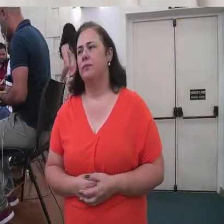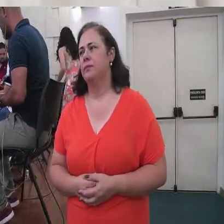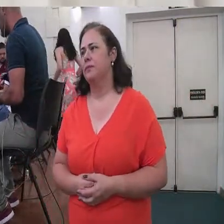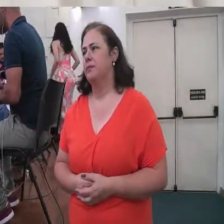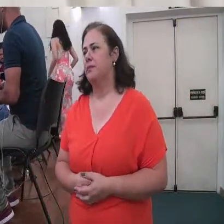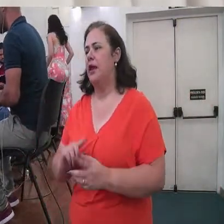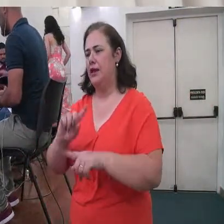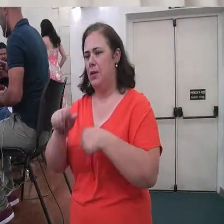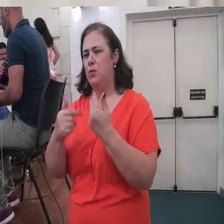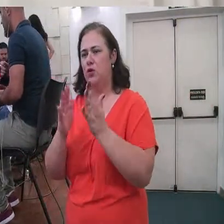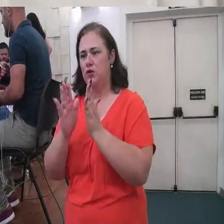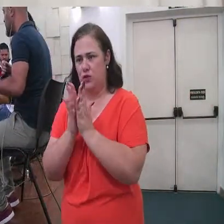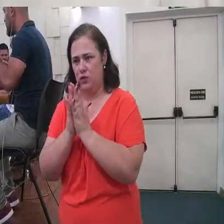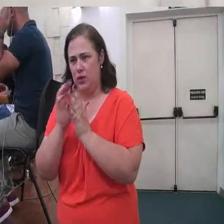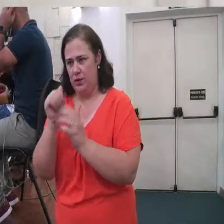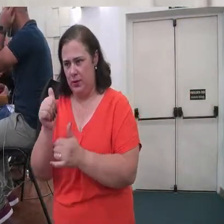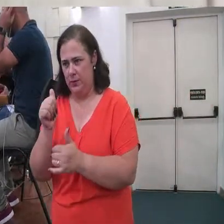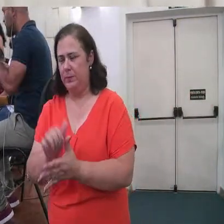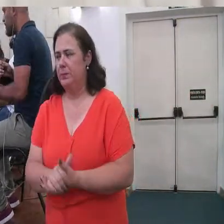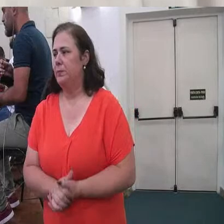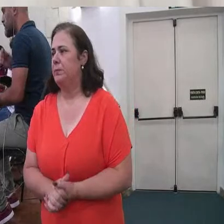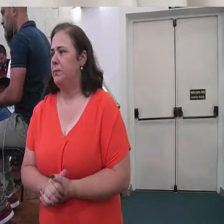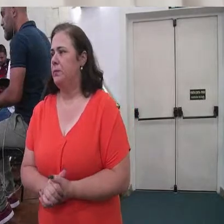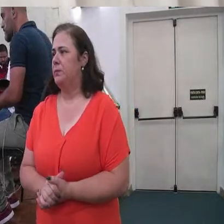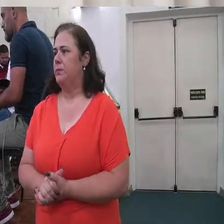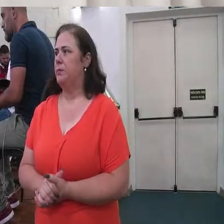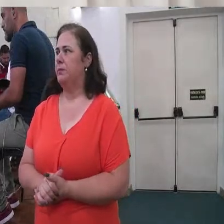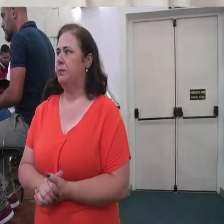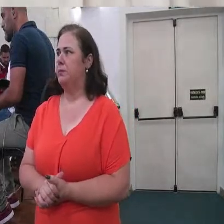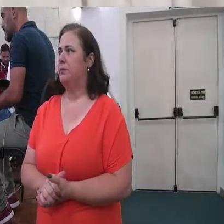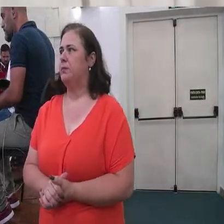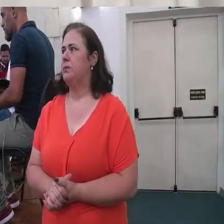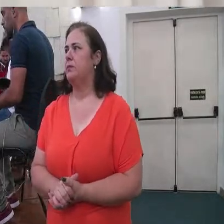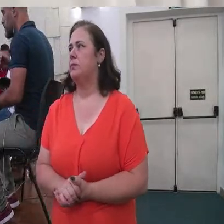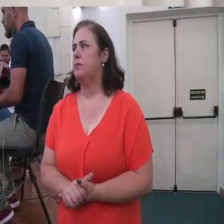orar. Vamos cantar nesse momento e aí nós vamos orar. Eu quero orar com você.